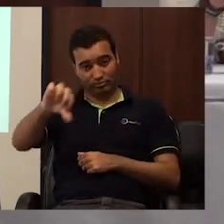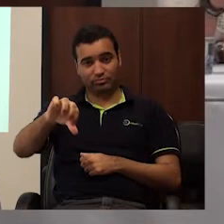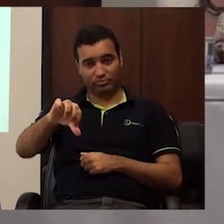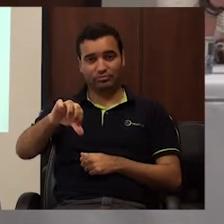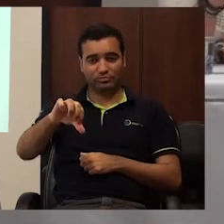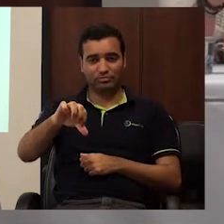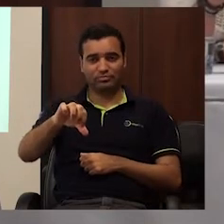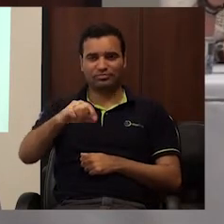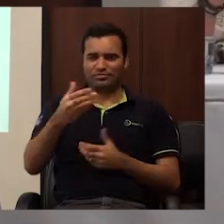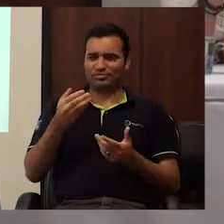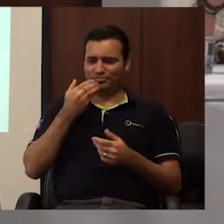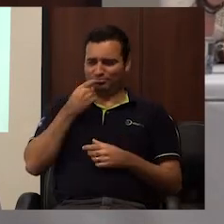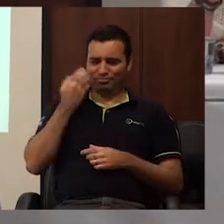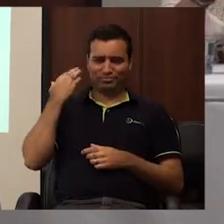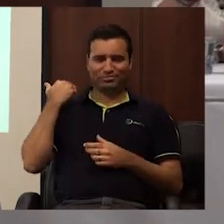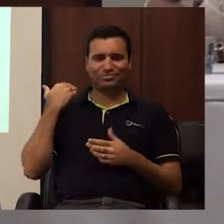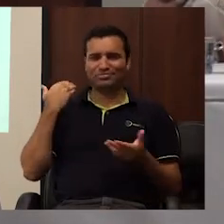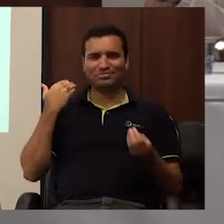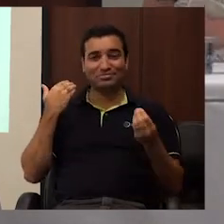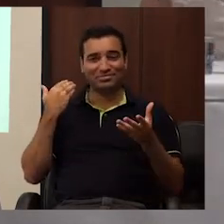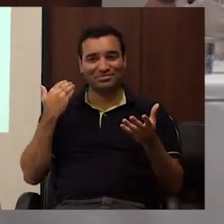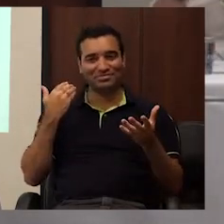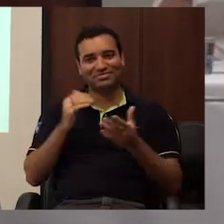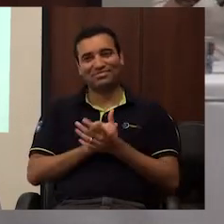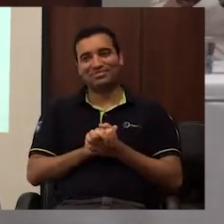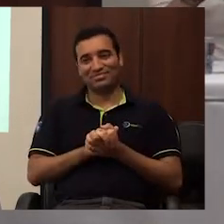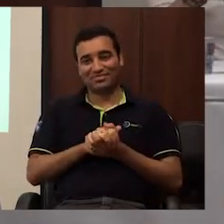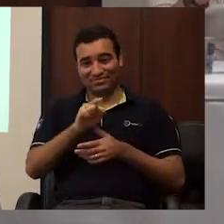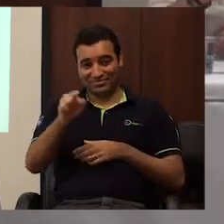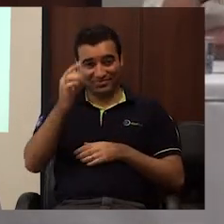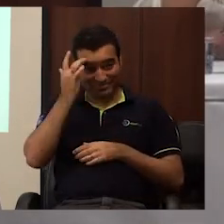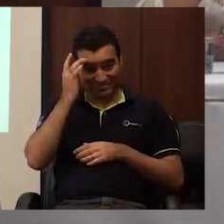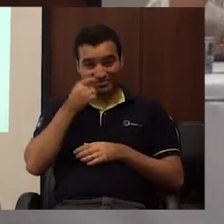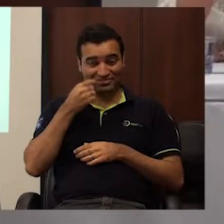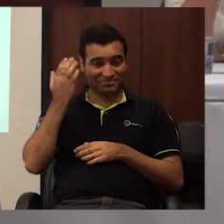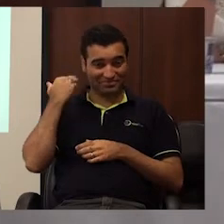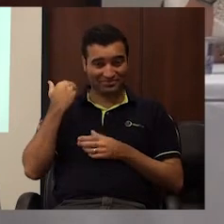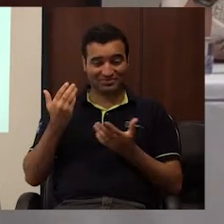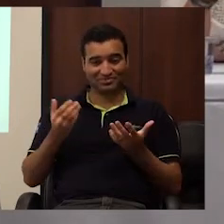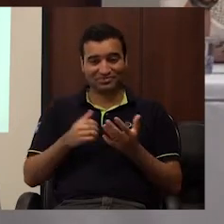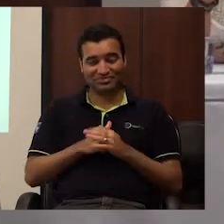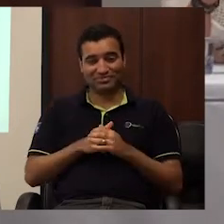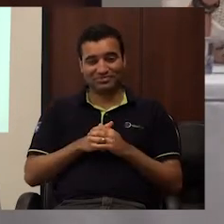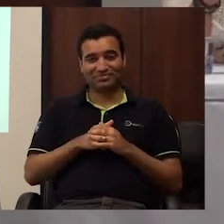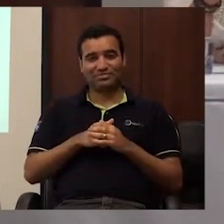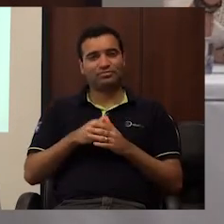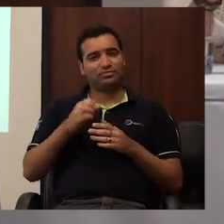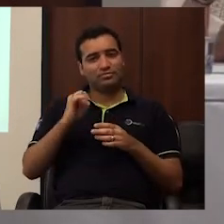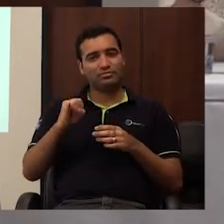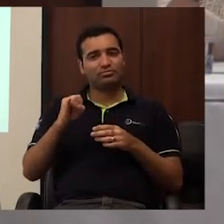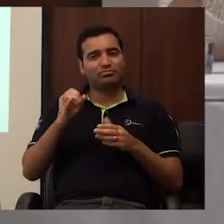1939. Vocês vão falar, é recente, né? Você acha recente? Em termos históricos,